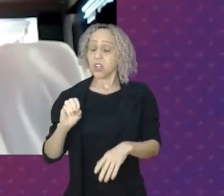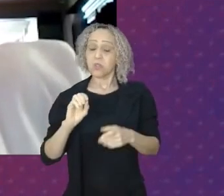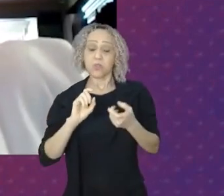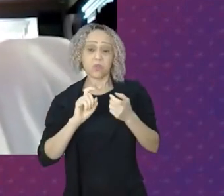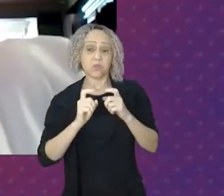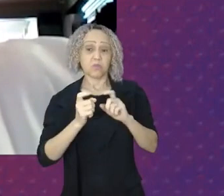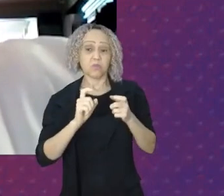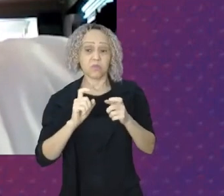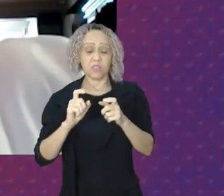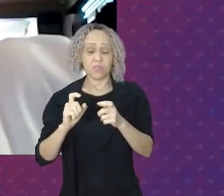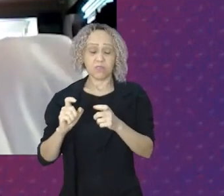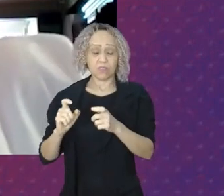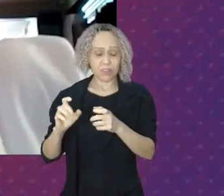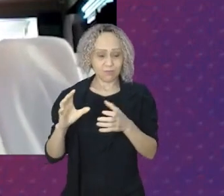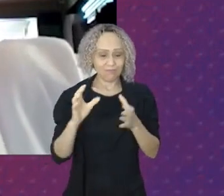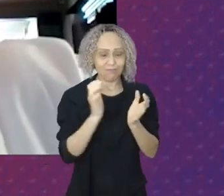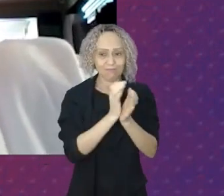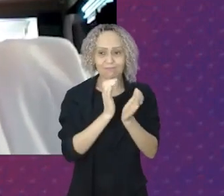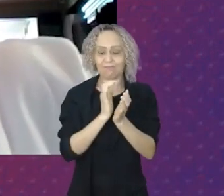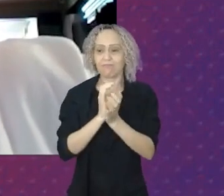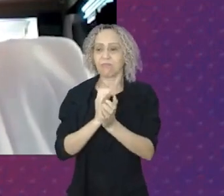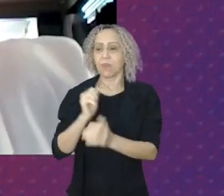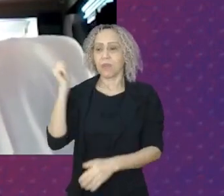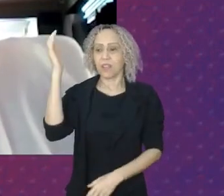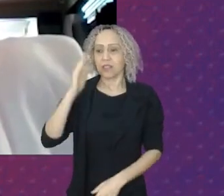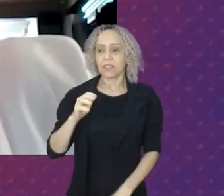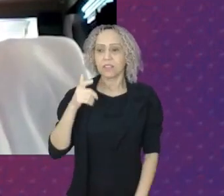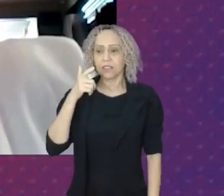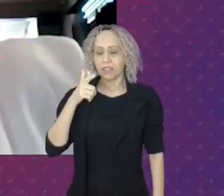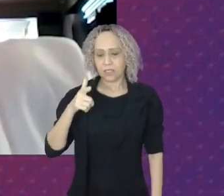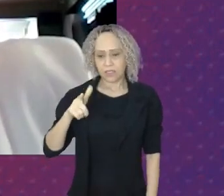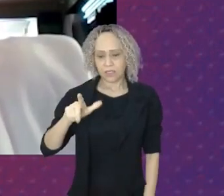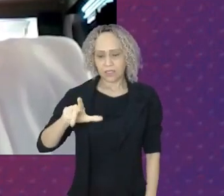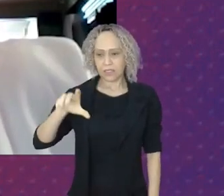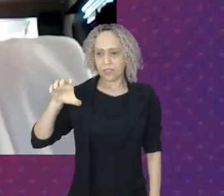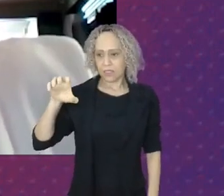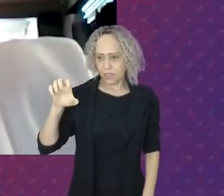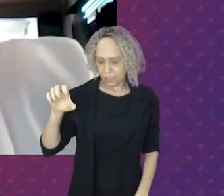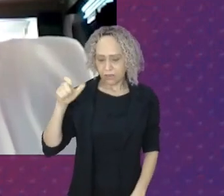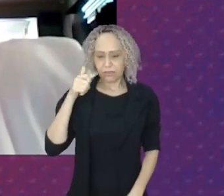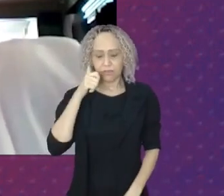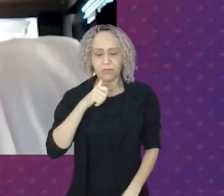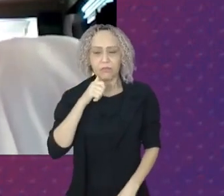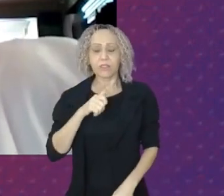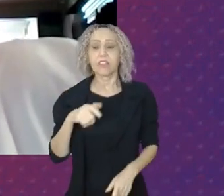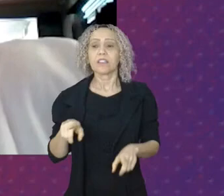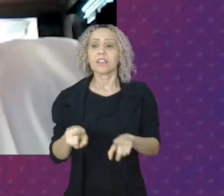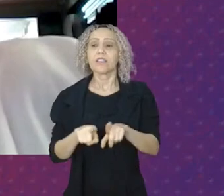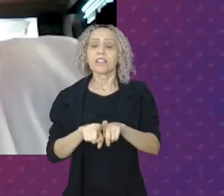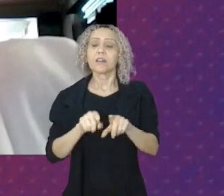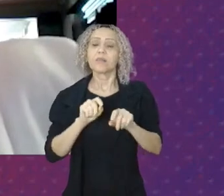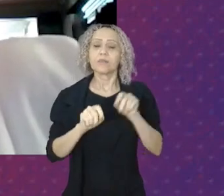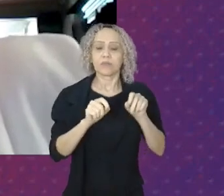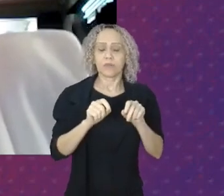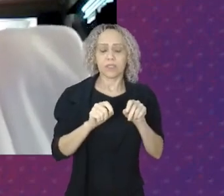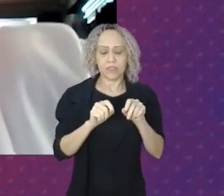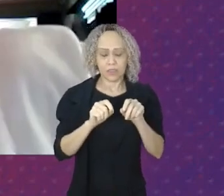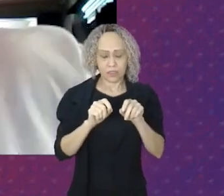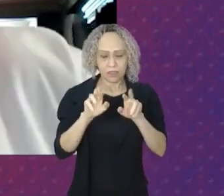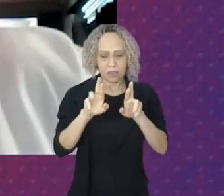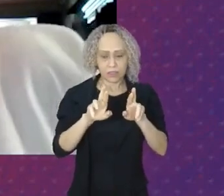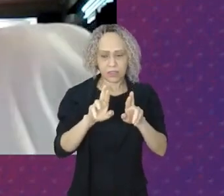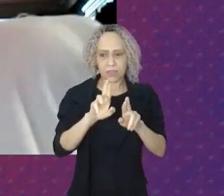Lésbicas. Também sou articuladora nacional da Rede Lésbica Brasil, que é a rede nacional de ativistas e